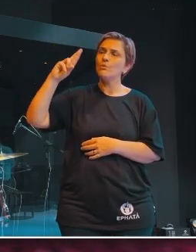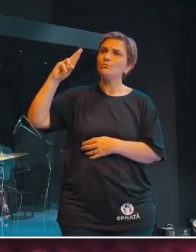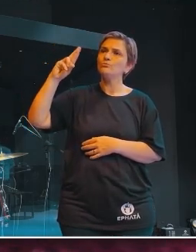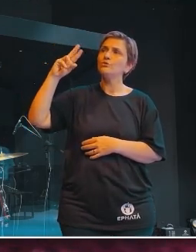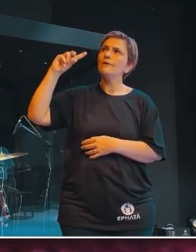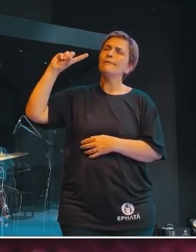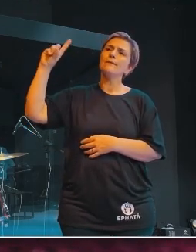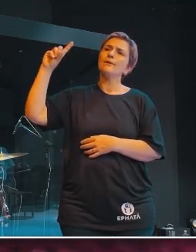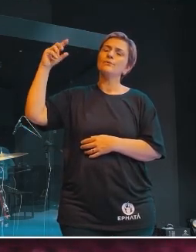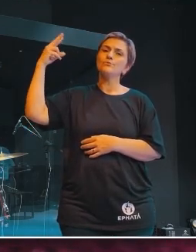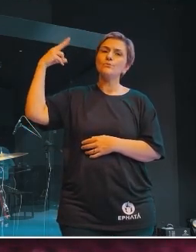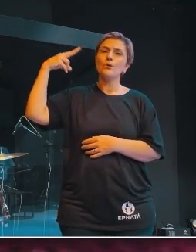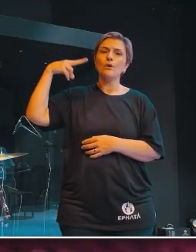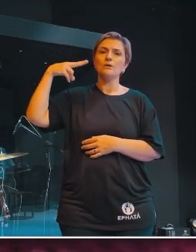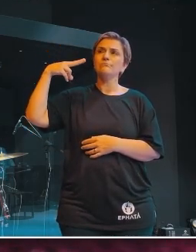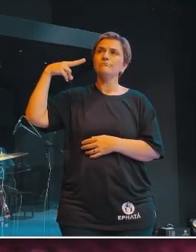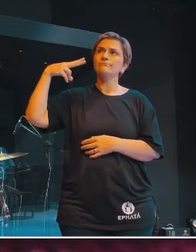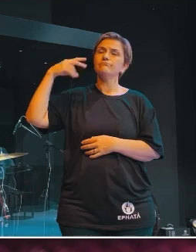diz: Josafá,